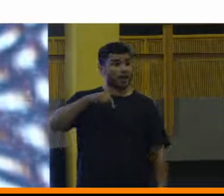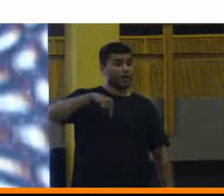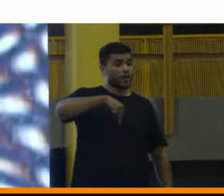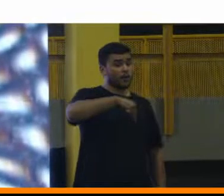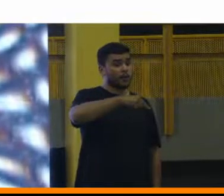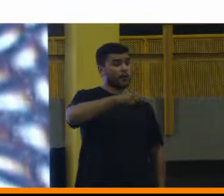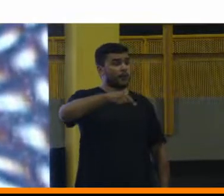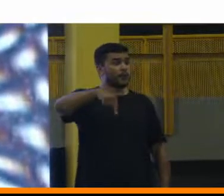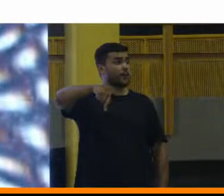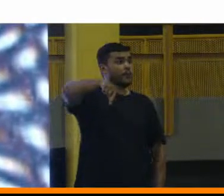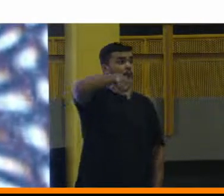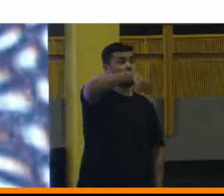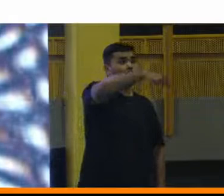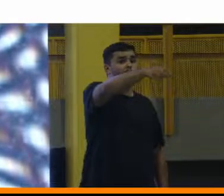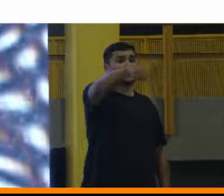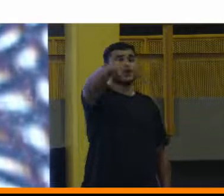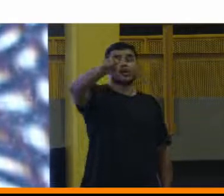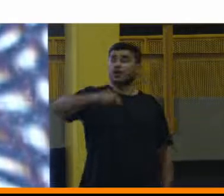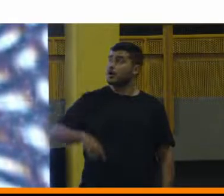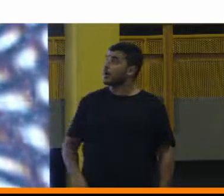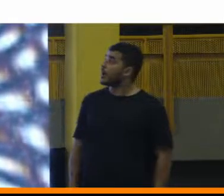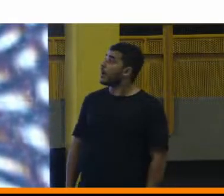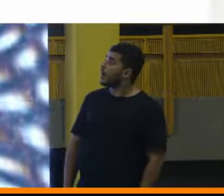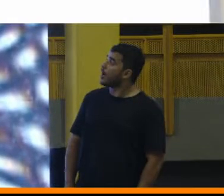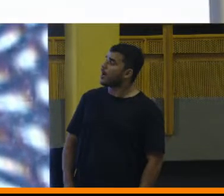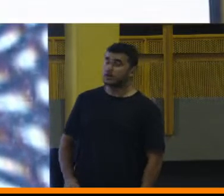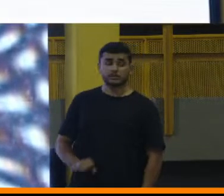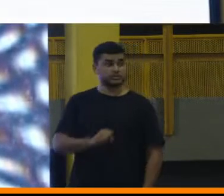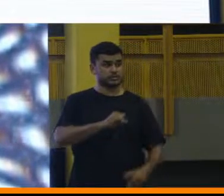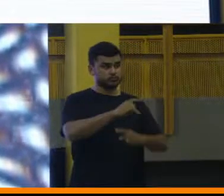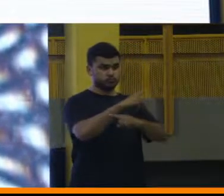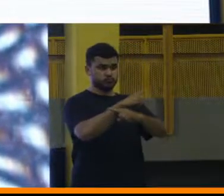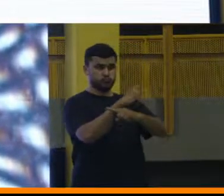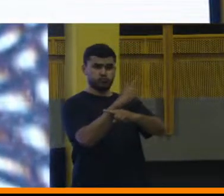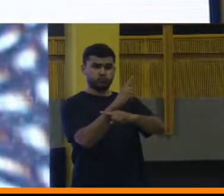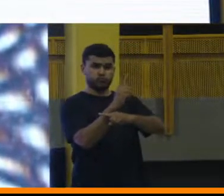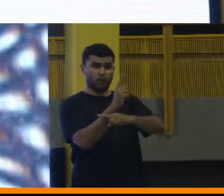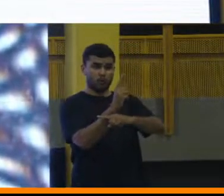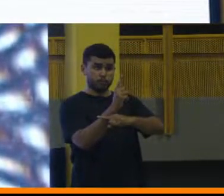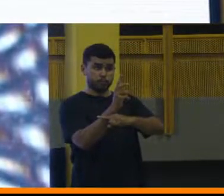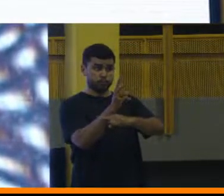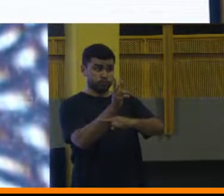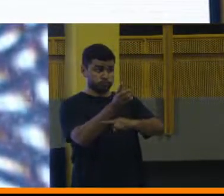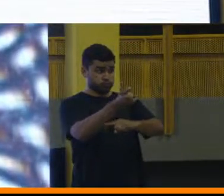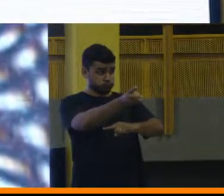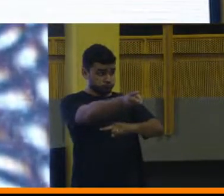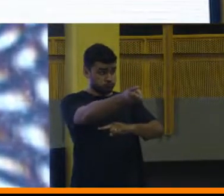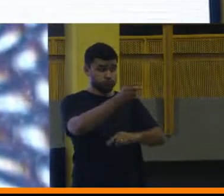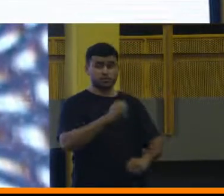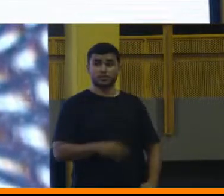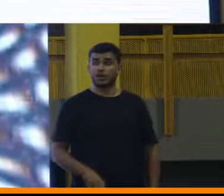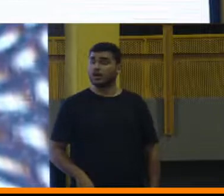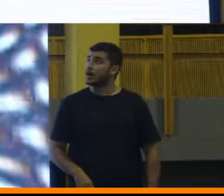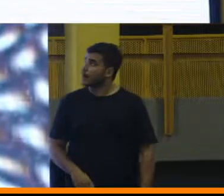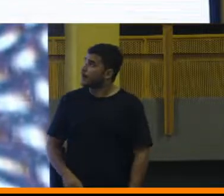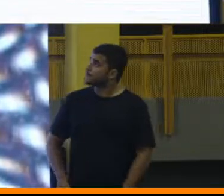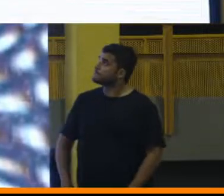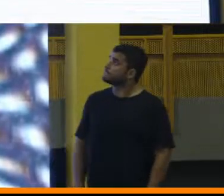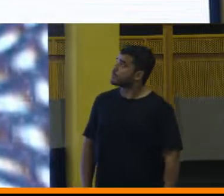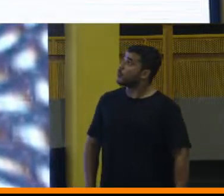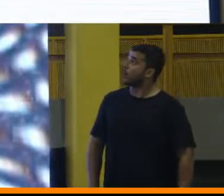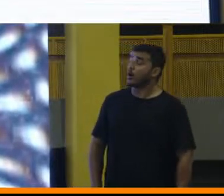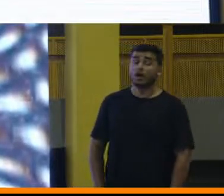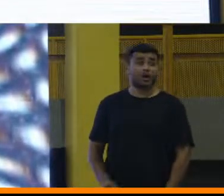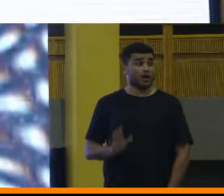uma velocidade constante. Diga se não é exatamente a mesma questão que caiu na UES.